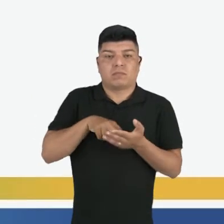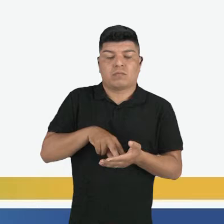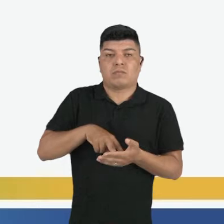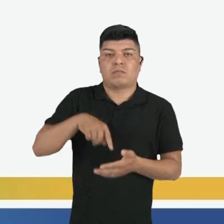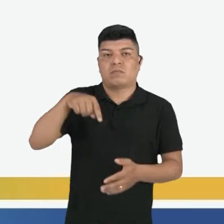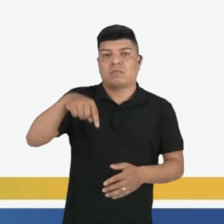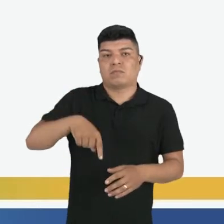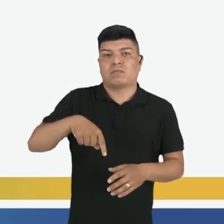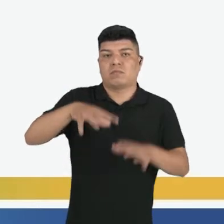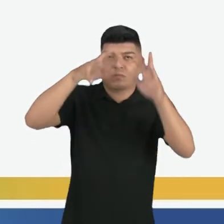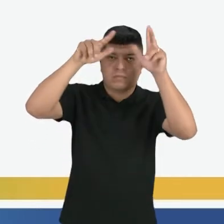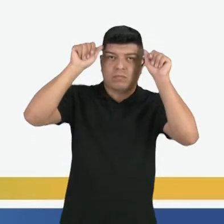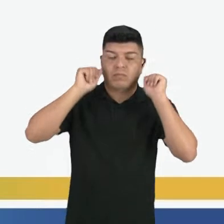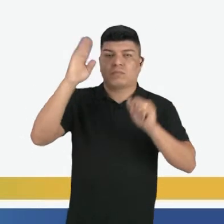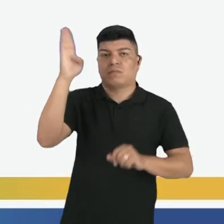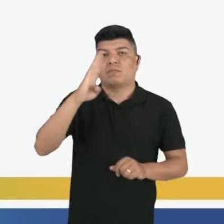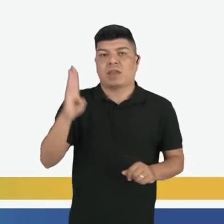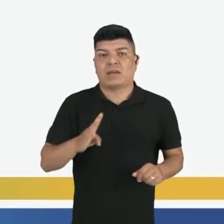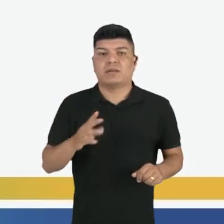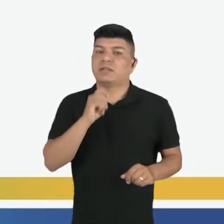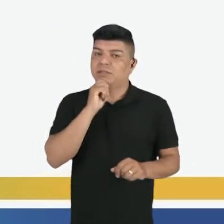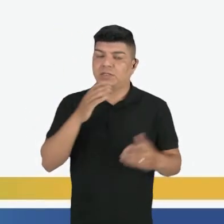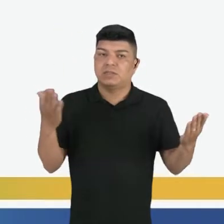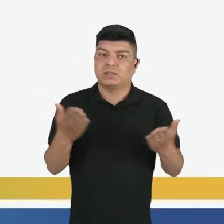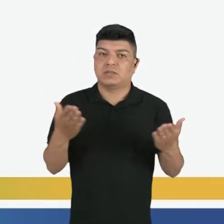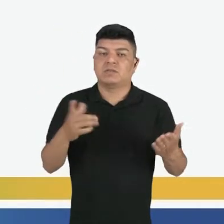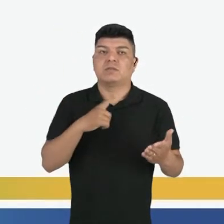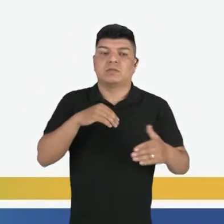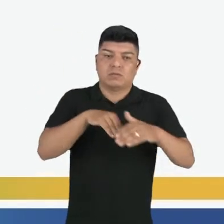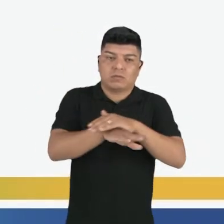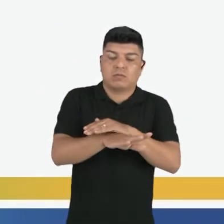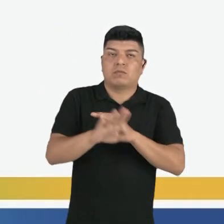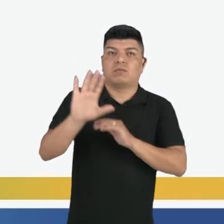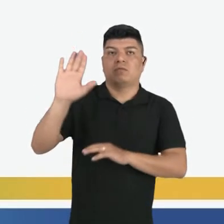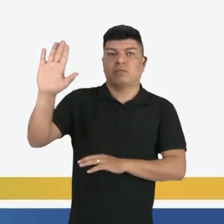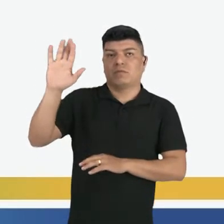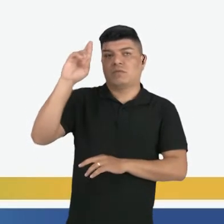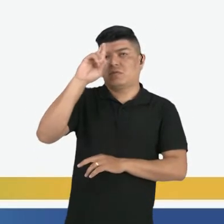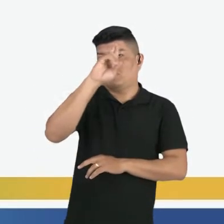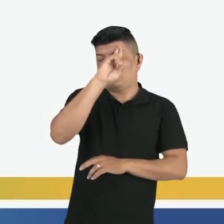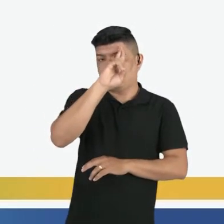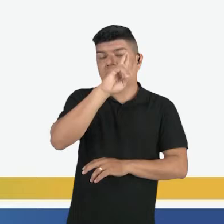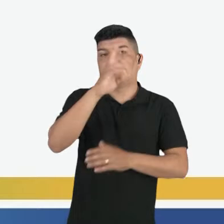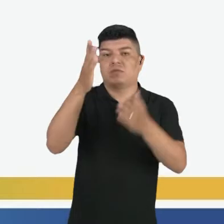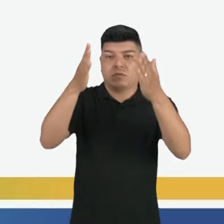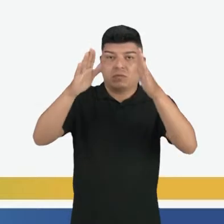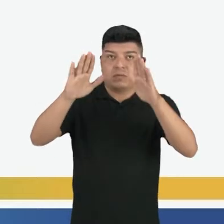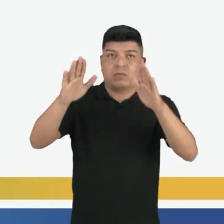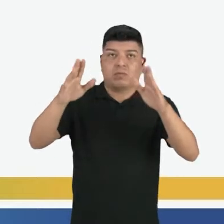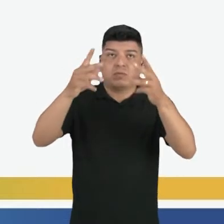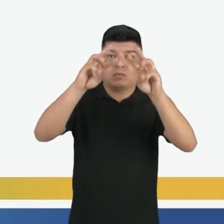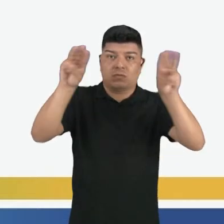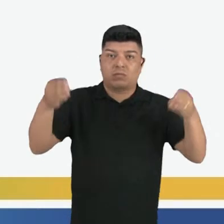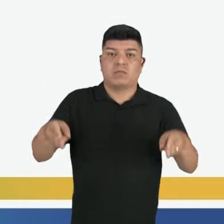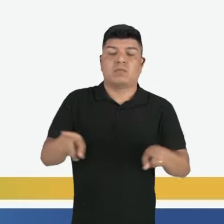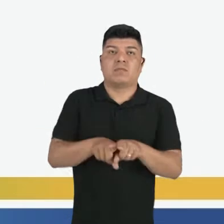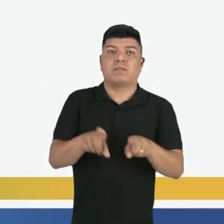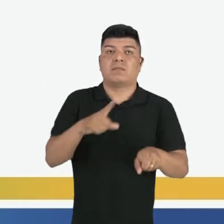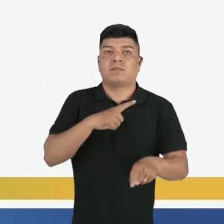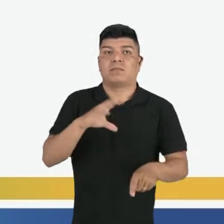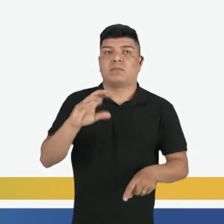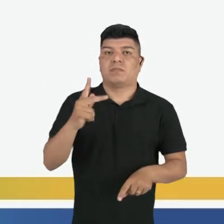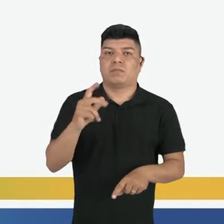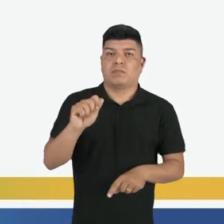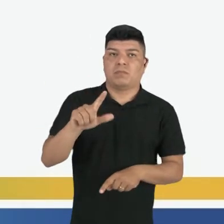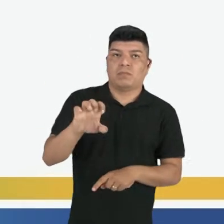Acre ao Brasil. Ainda hoje guarda importante patrimônio histórico e arquitetônico. Chalé do